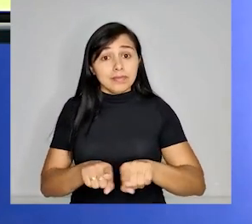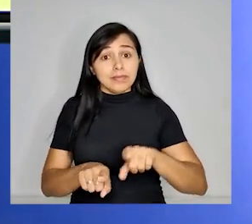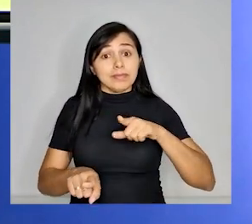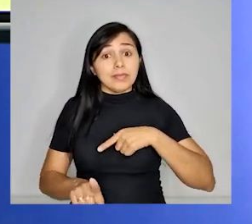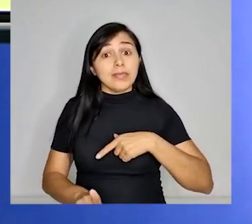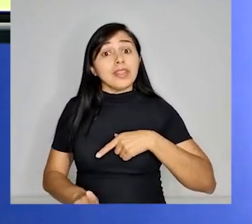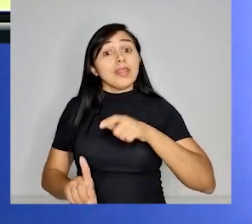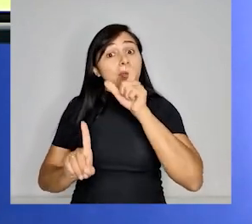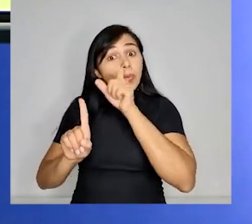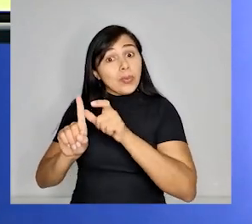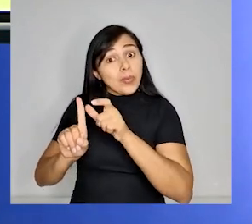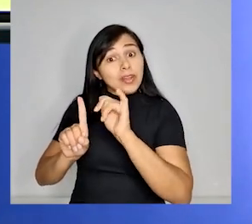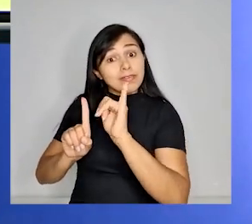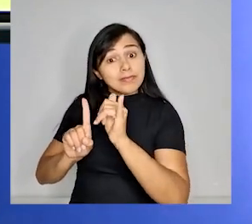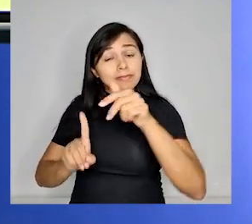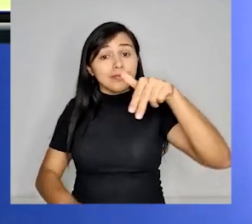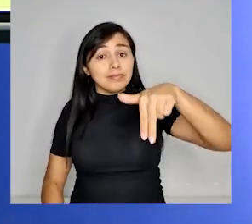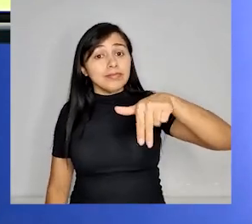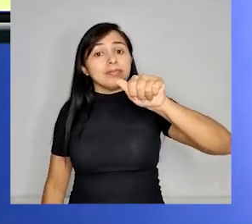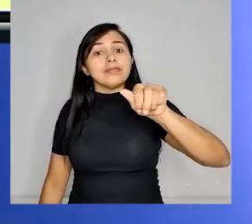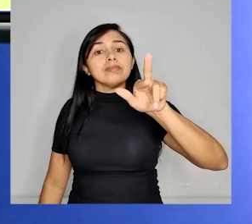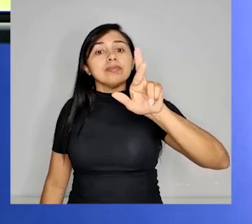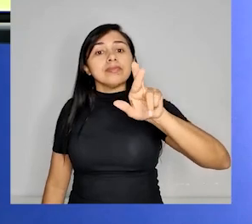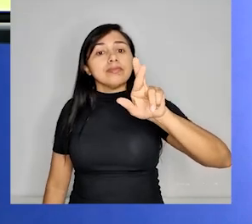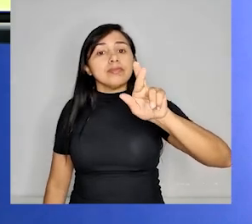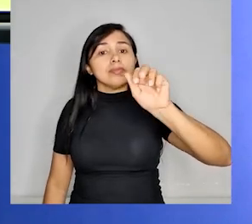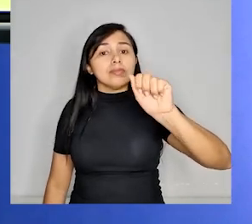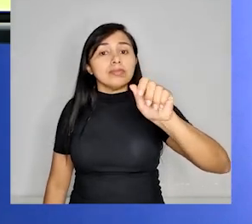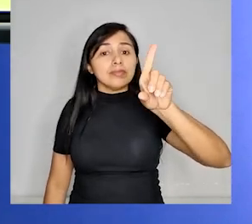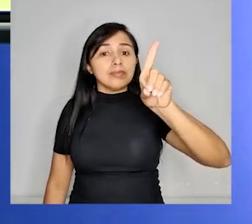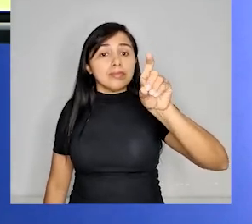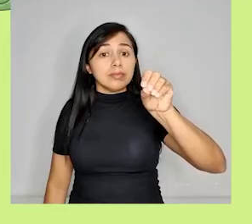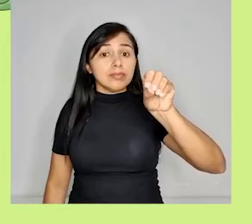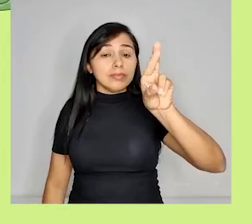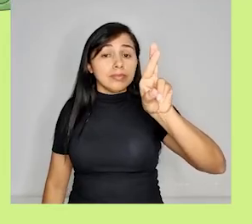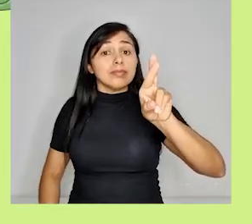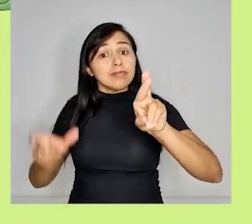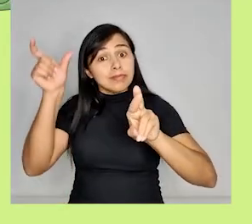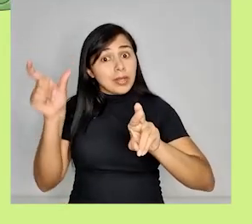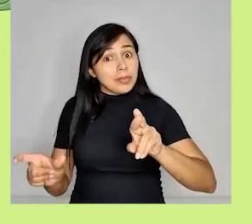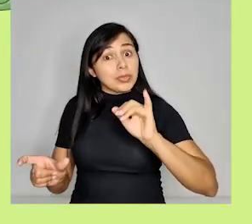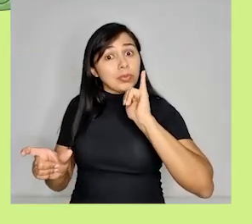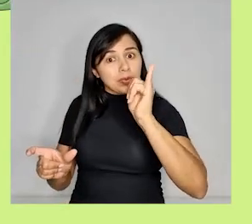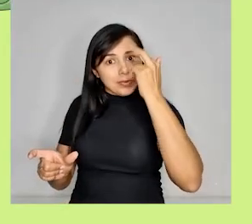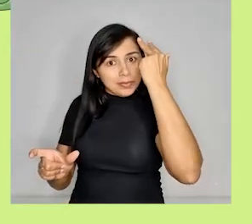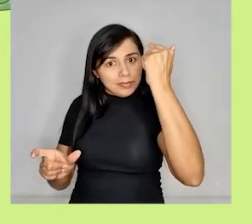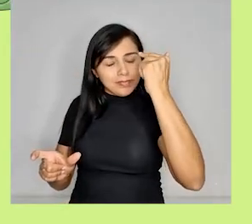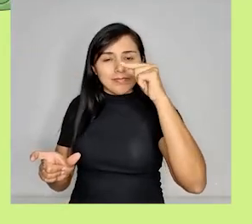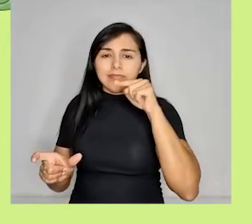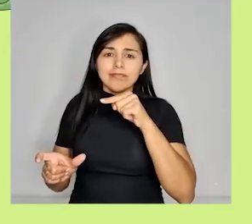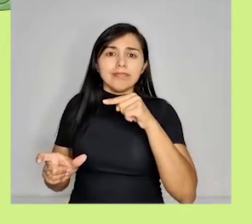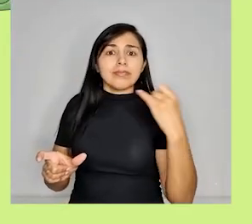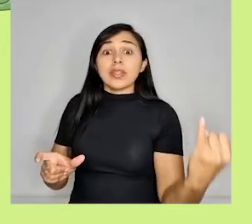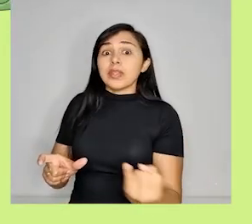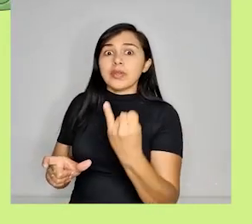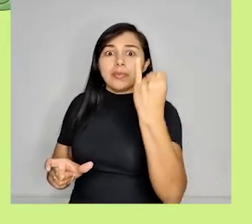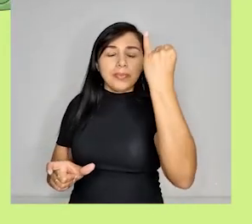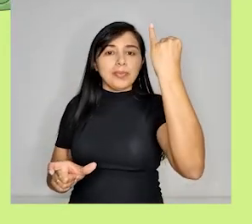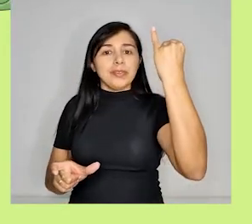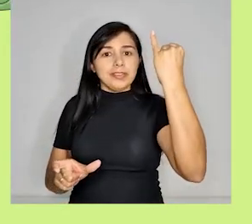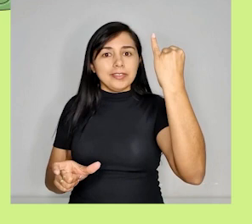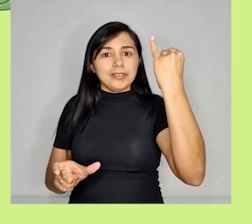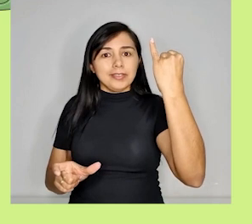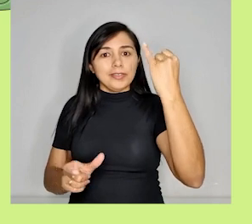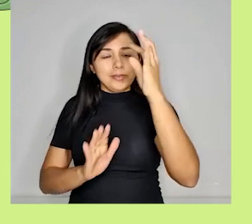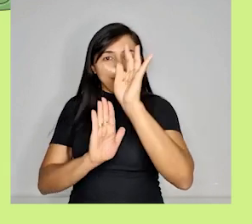Temos ainda o narrador, que é aquele que conta a história. O narrador é elemento fundamental para o sucesso do